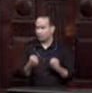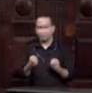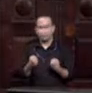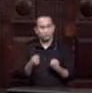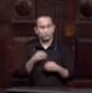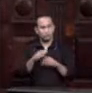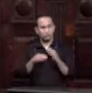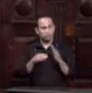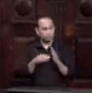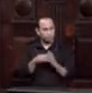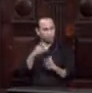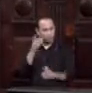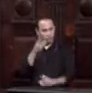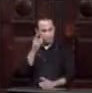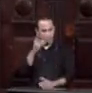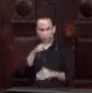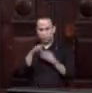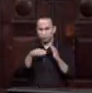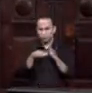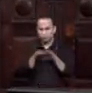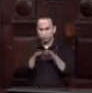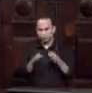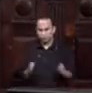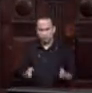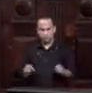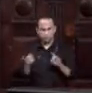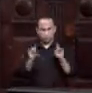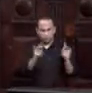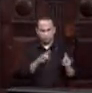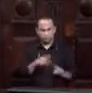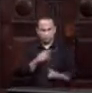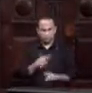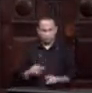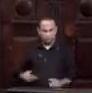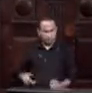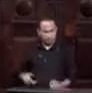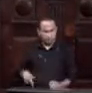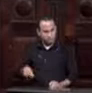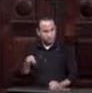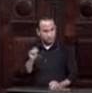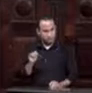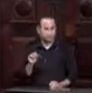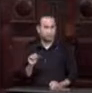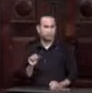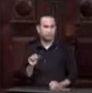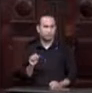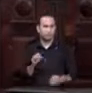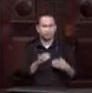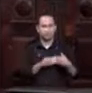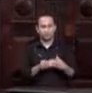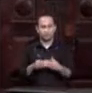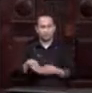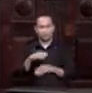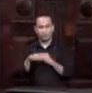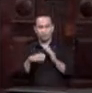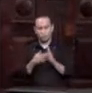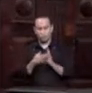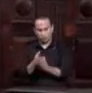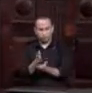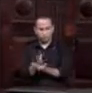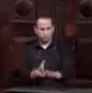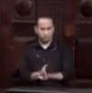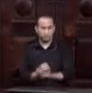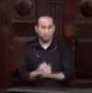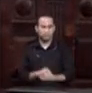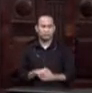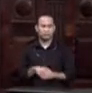os parlamentares, de todas as bancadas, em especial de Vossa Excelência, que conduziu todo esse processo diante de